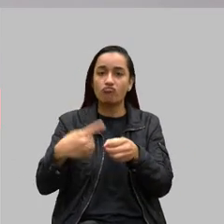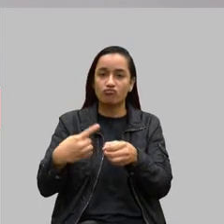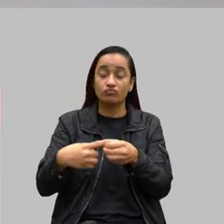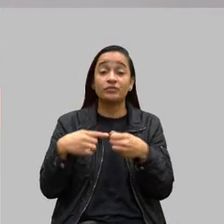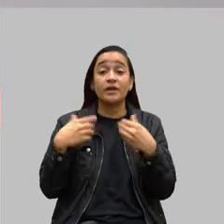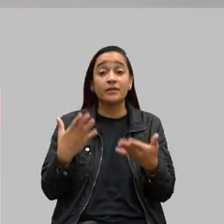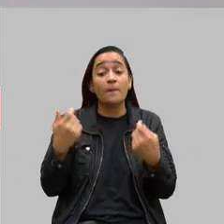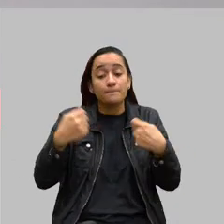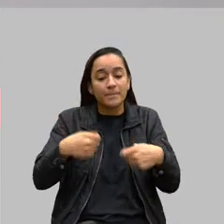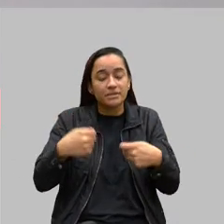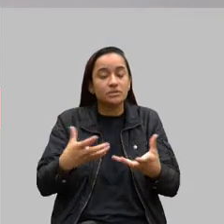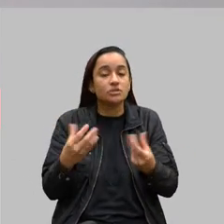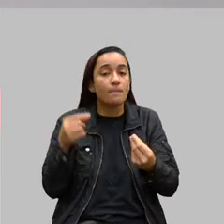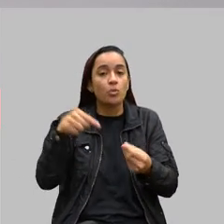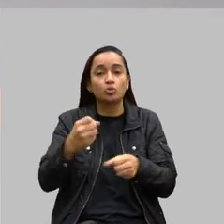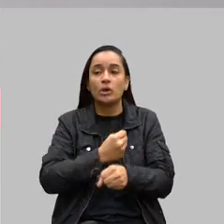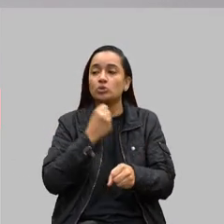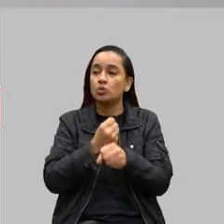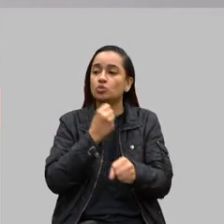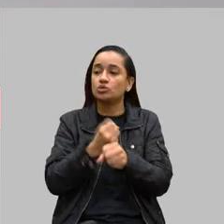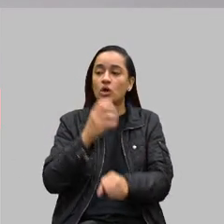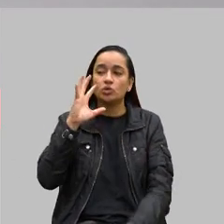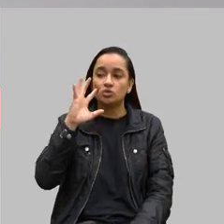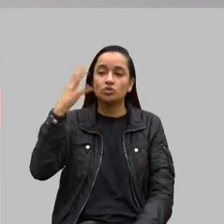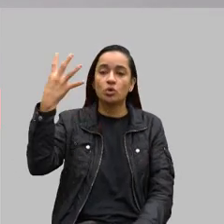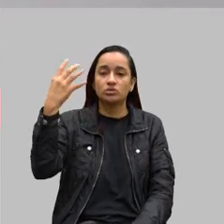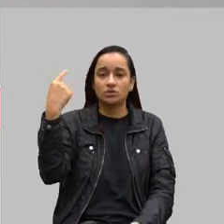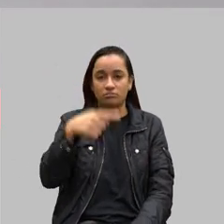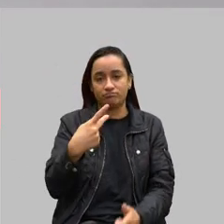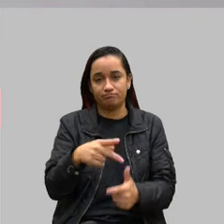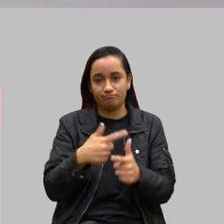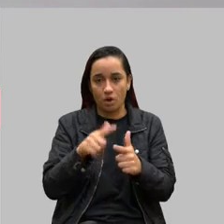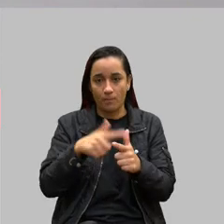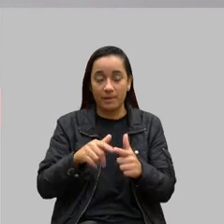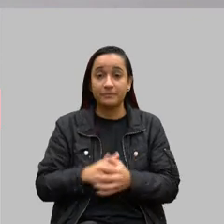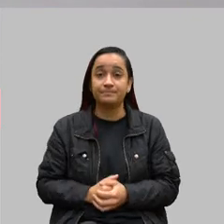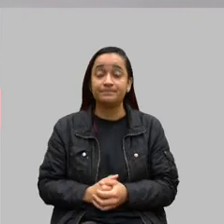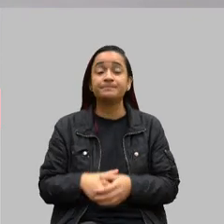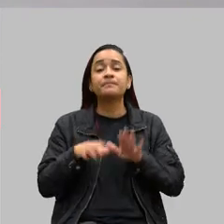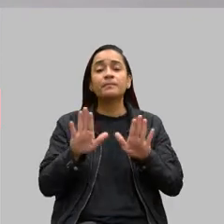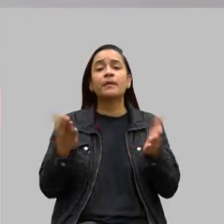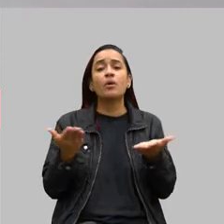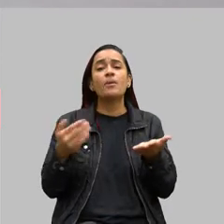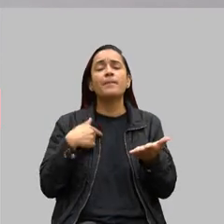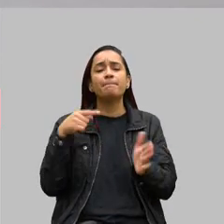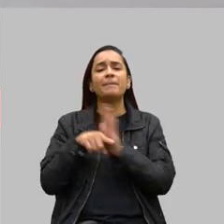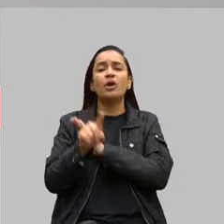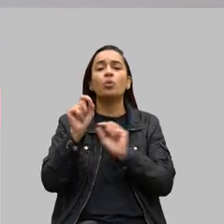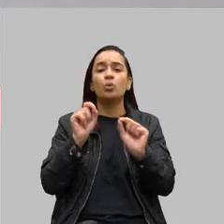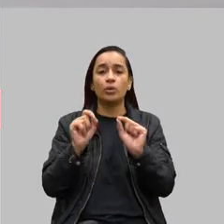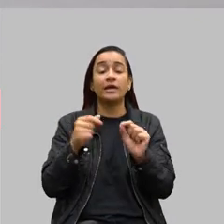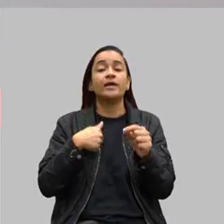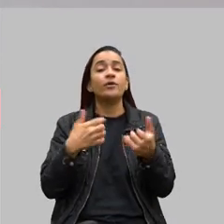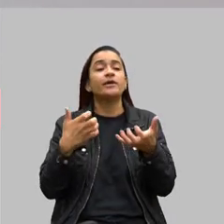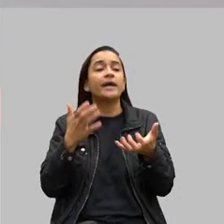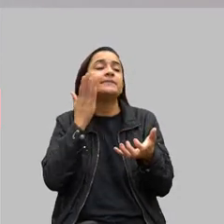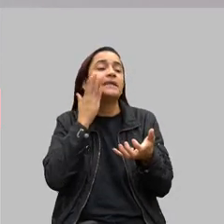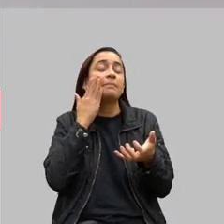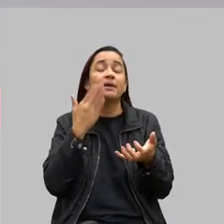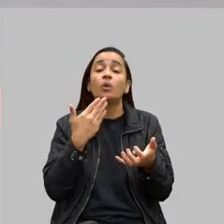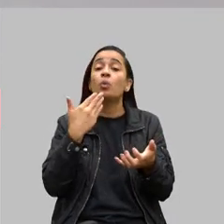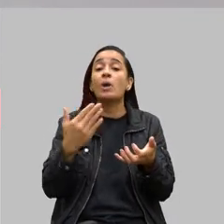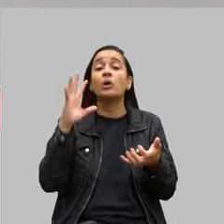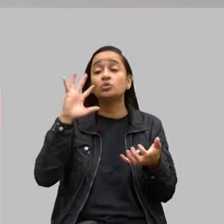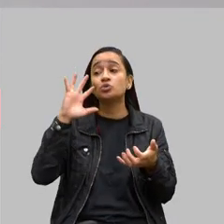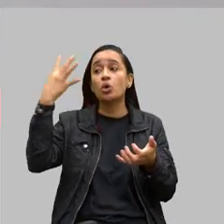muito dessas obras de uma solução definitiva do problema mas a minha pergunta hoje é eu queria saber qual é a solução do Governo